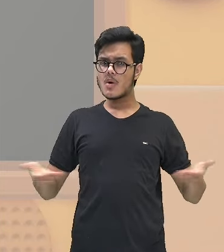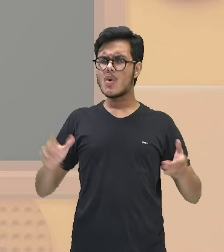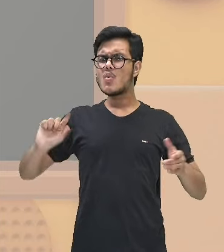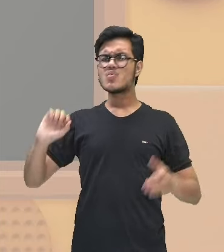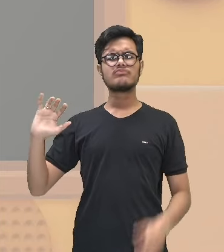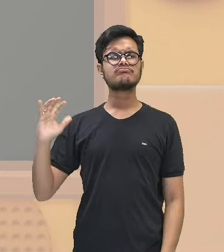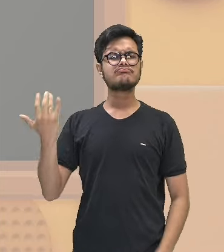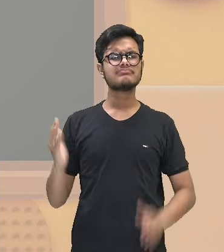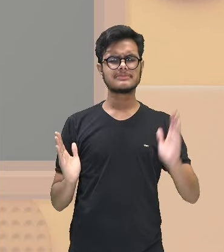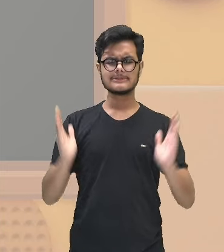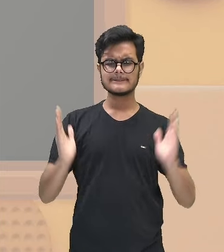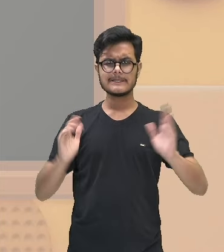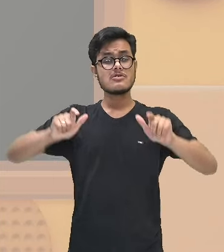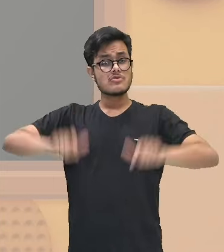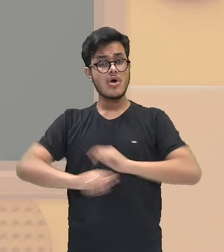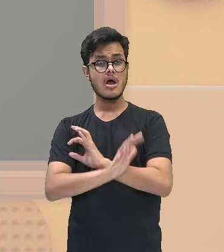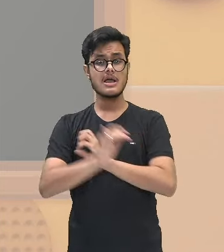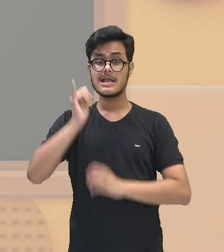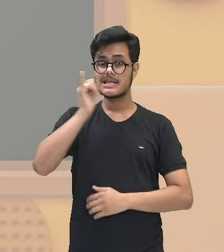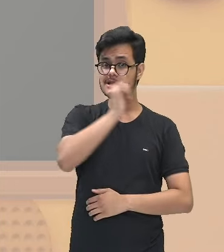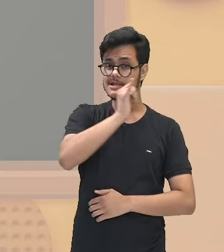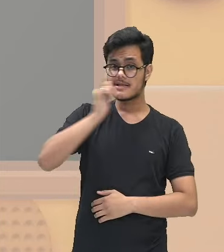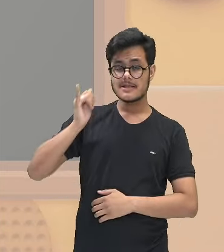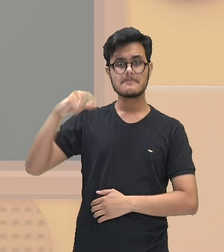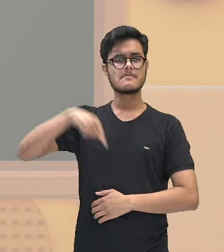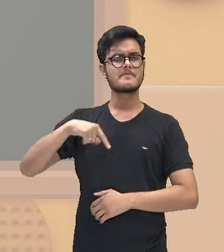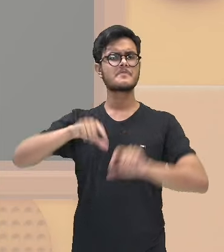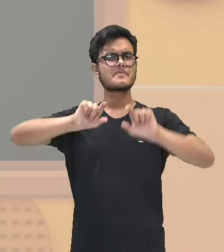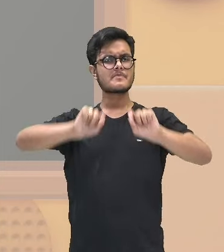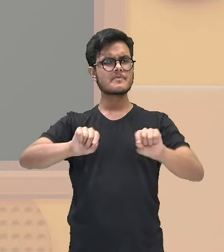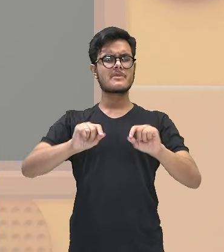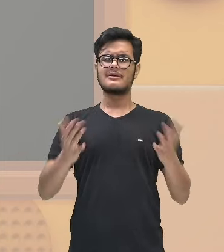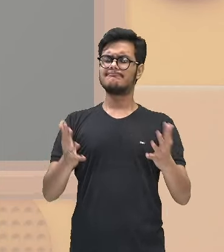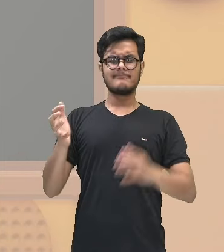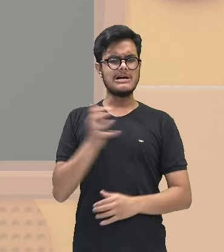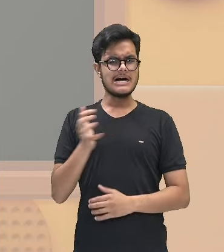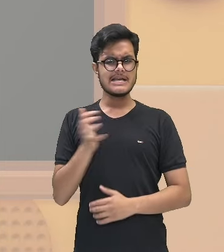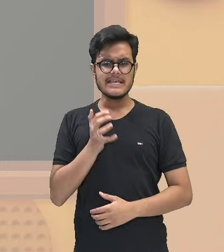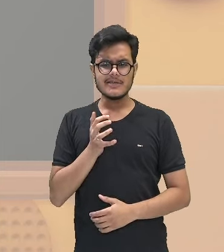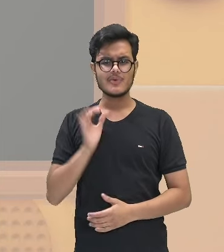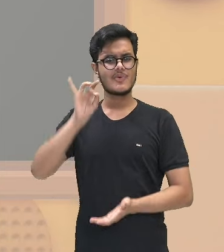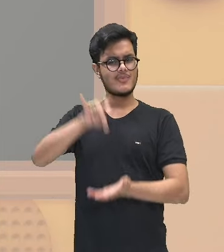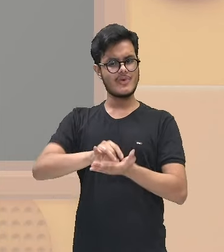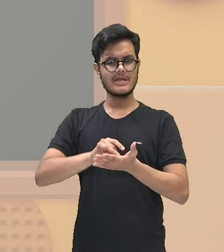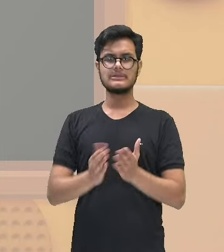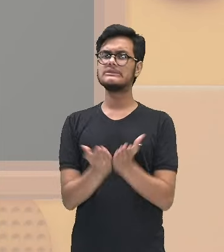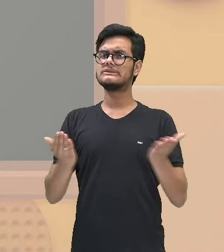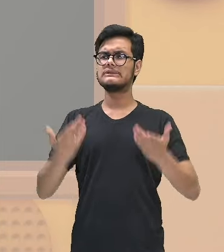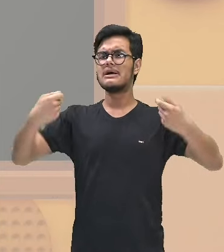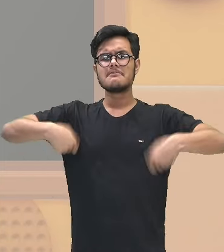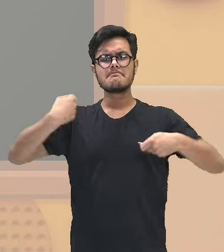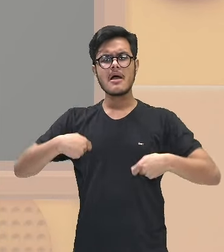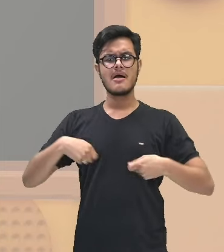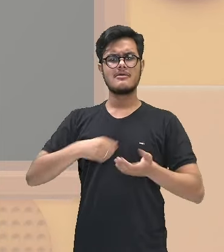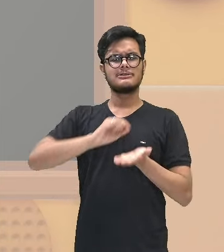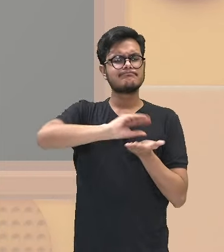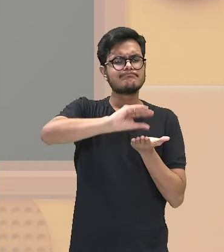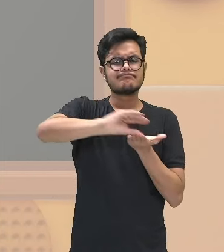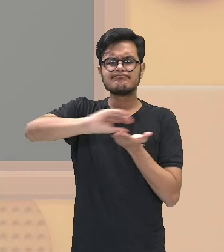As cidades italianas elas vão ter ali uma grande quantidade de riquezas. Logo, eles poderiam investir nas